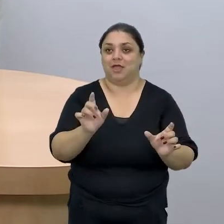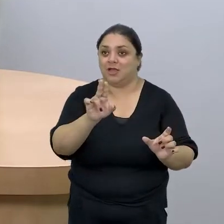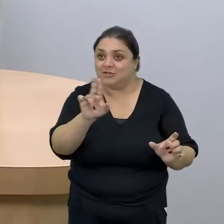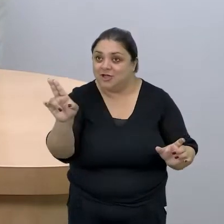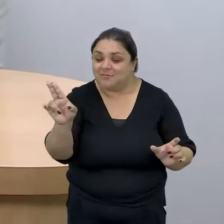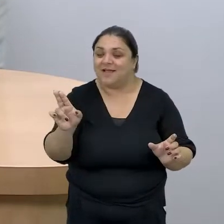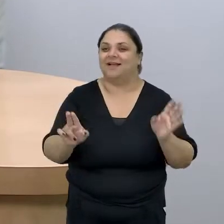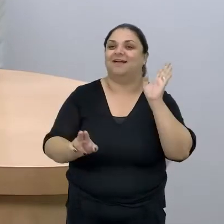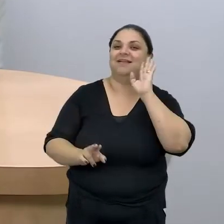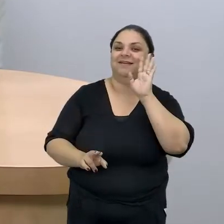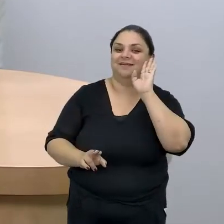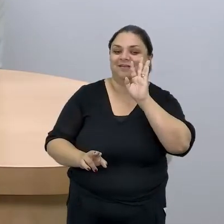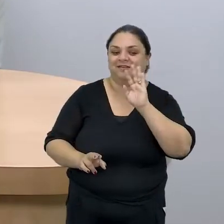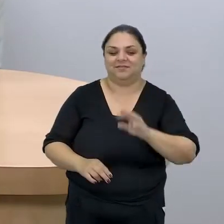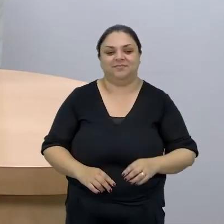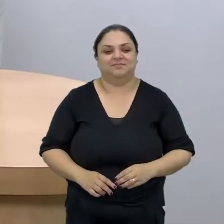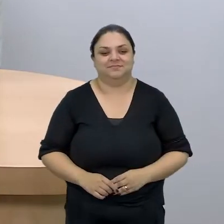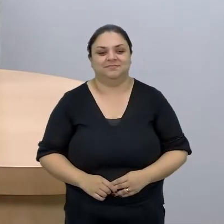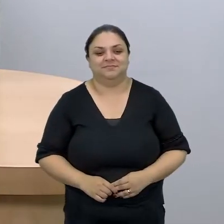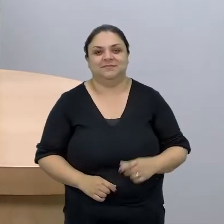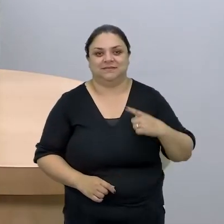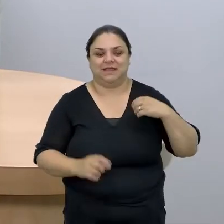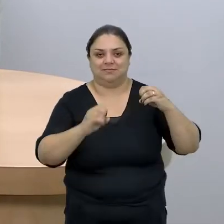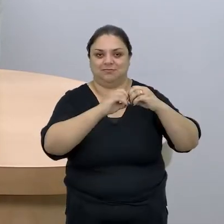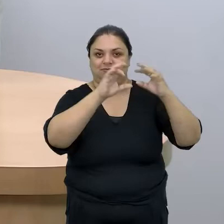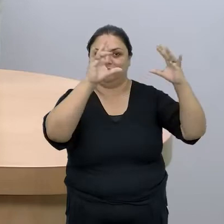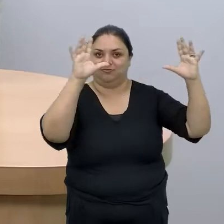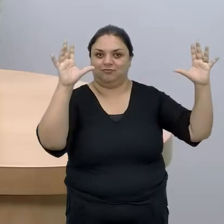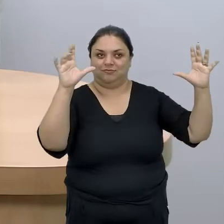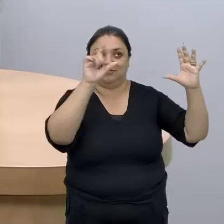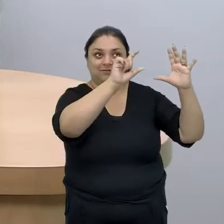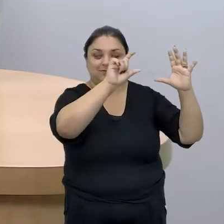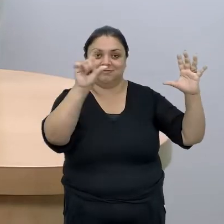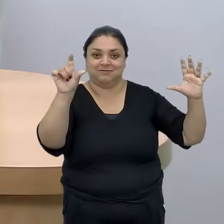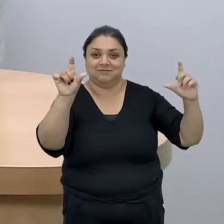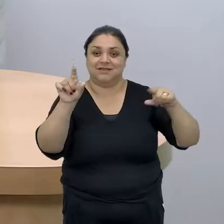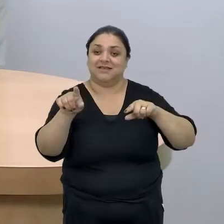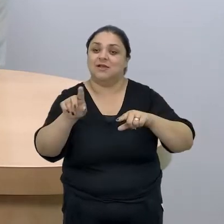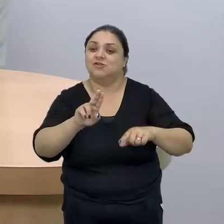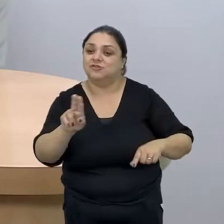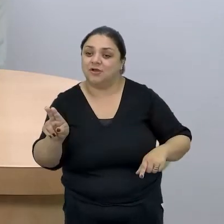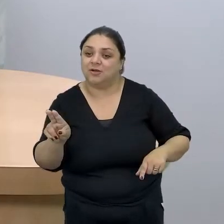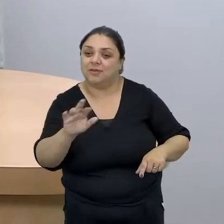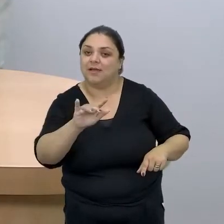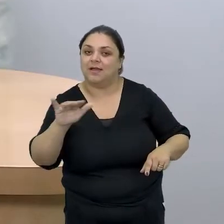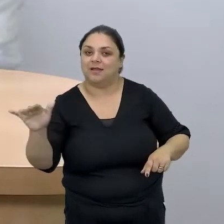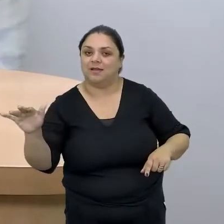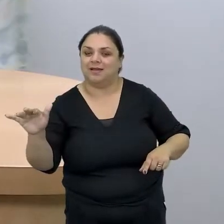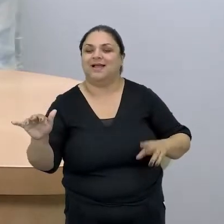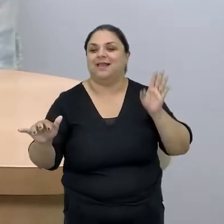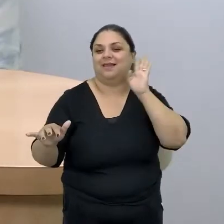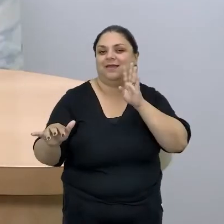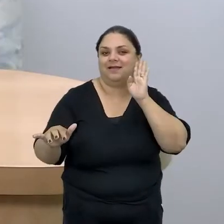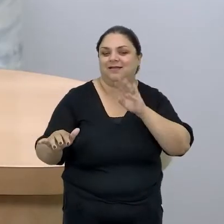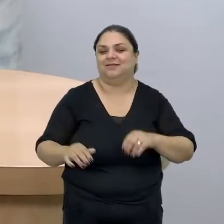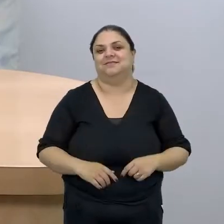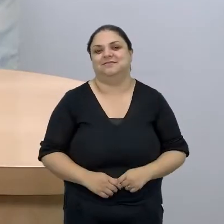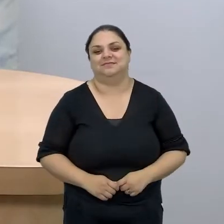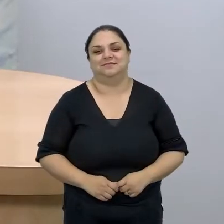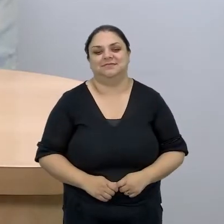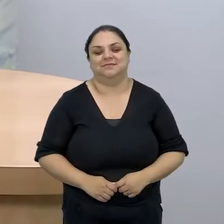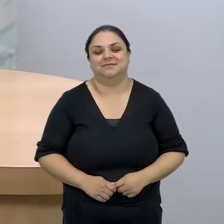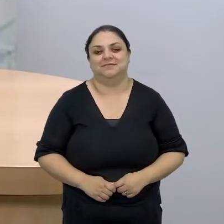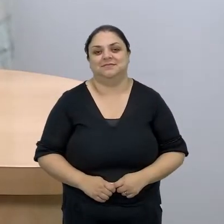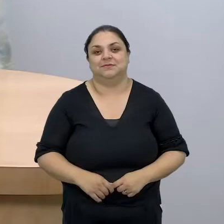isso? E vai Então, ficar fulano, que nome legal. Vai aparecer um balãozinho como se ele estivesse falando. Fulano, que nome legal. Bacana. Aí vai esperar um segundo, aí ele vai falar